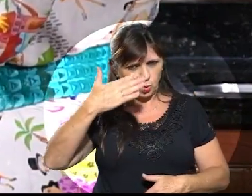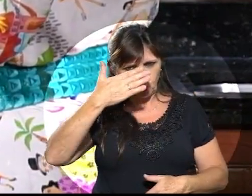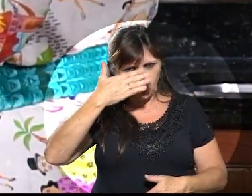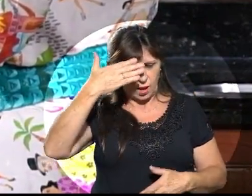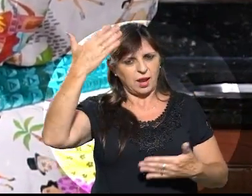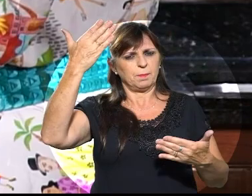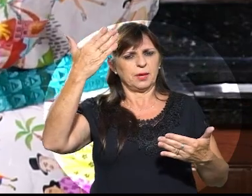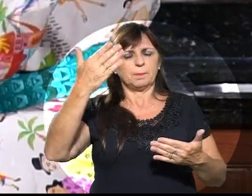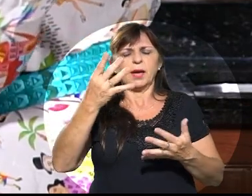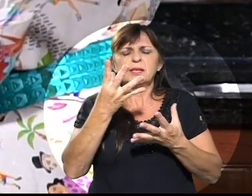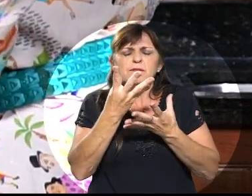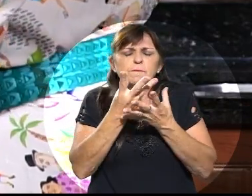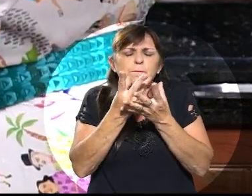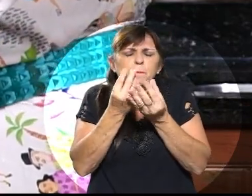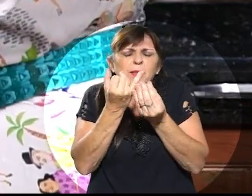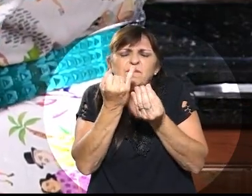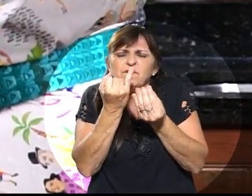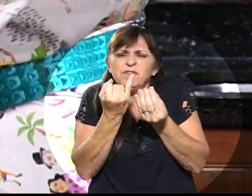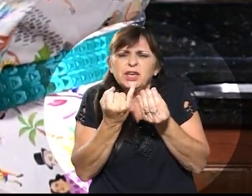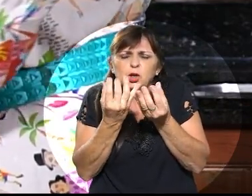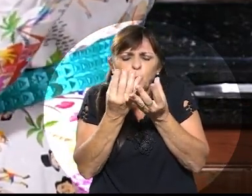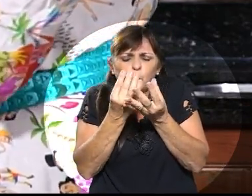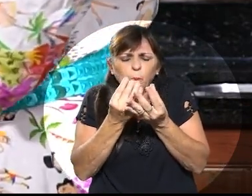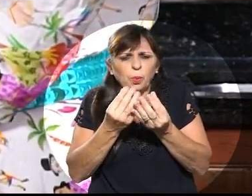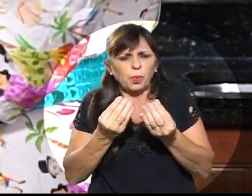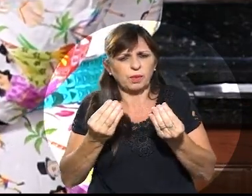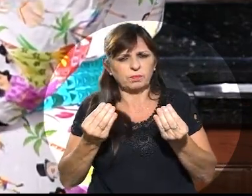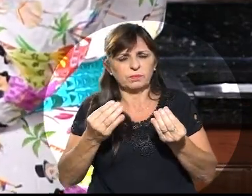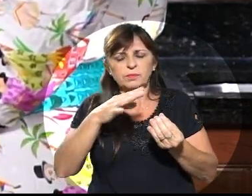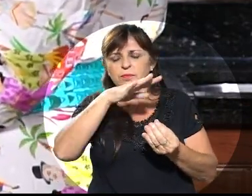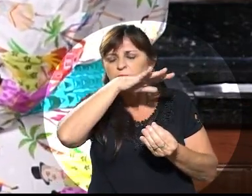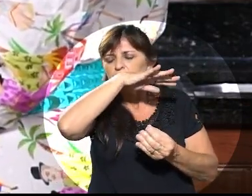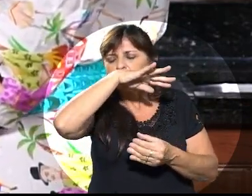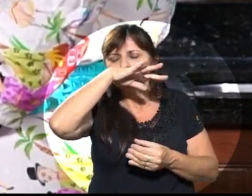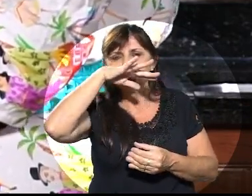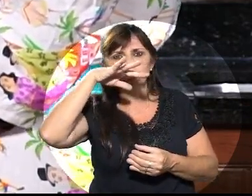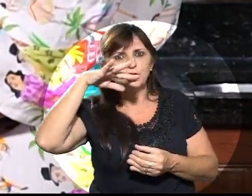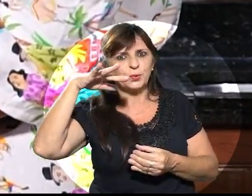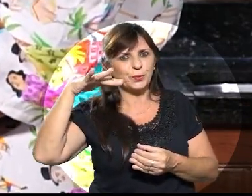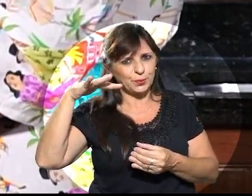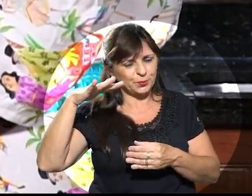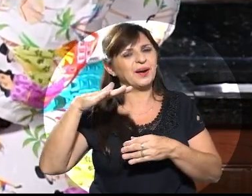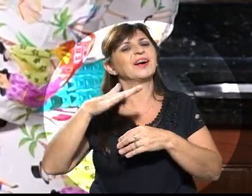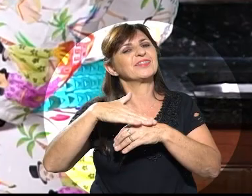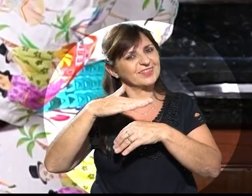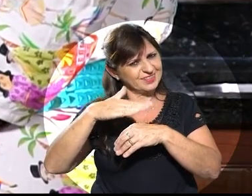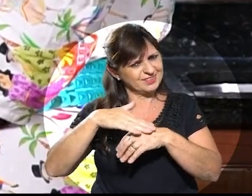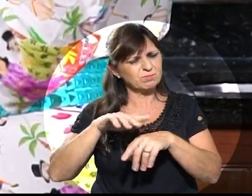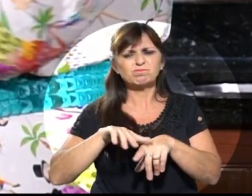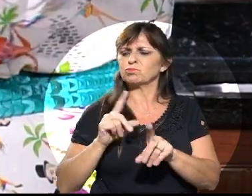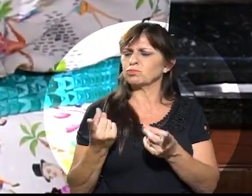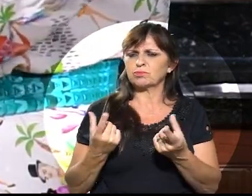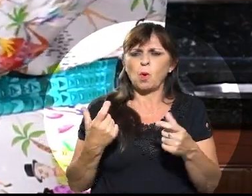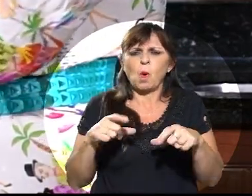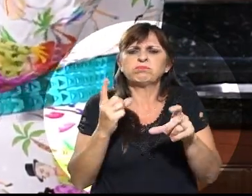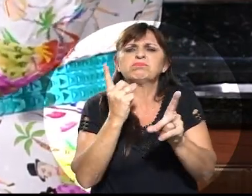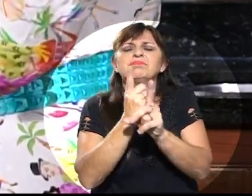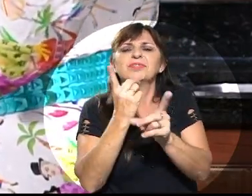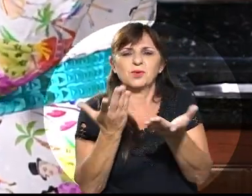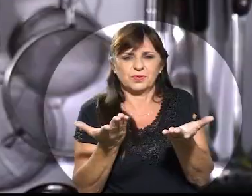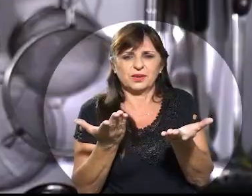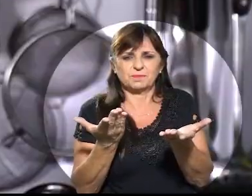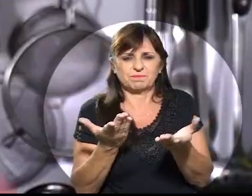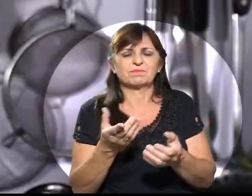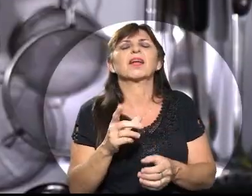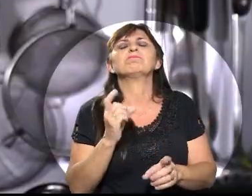lojas, sim. Sim. Esse outro produto que tu vai usar é o... Cardamomo. Cardamomo. É uma semente? Isso, é uma sementinha que dá um gostinho no